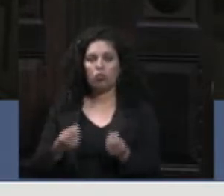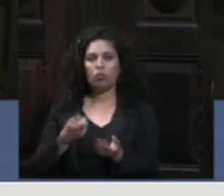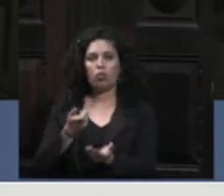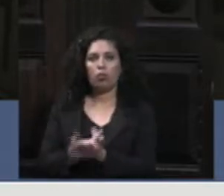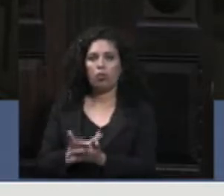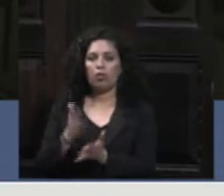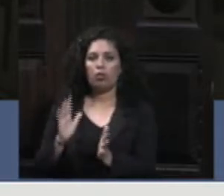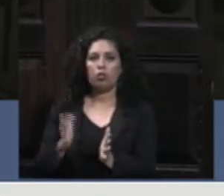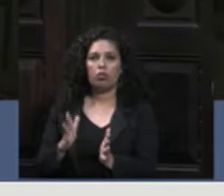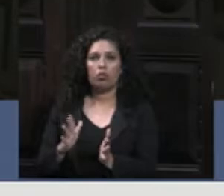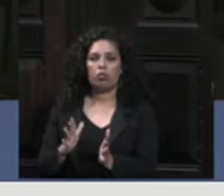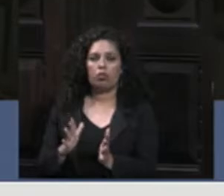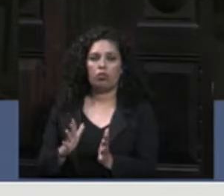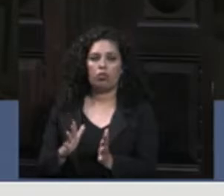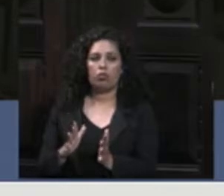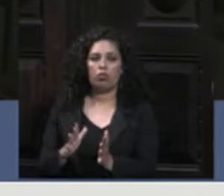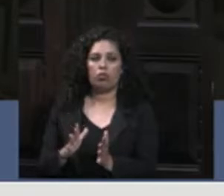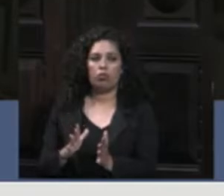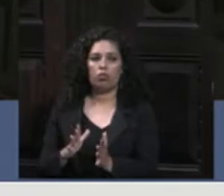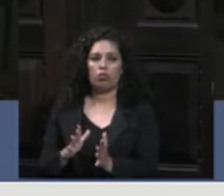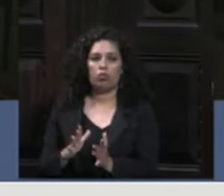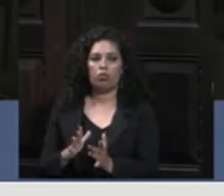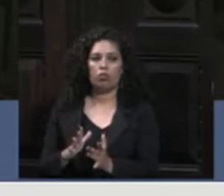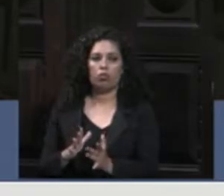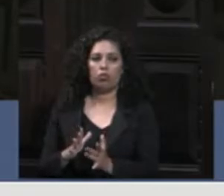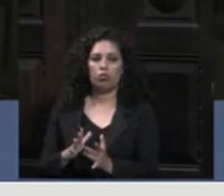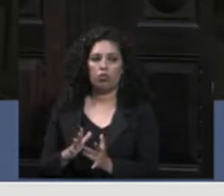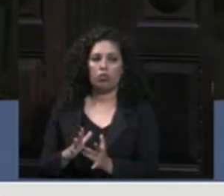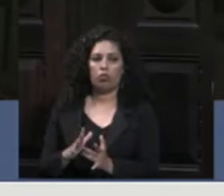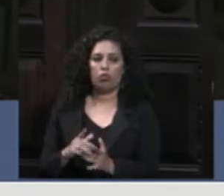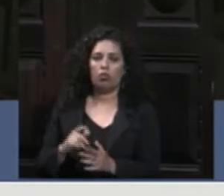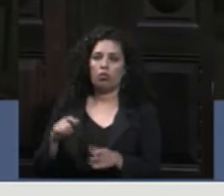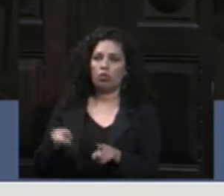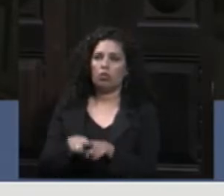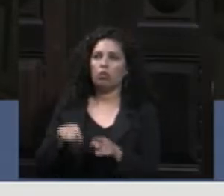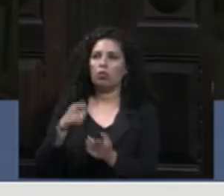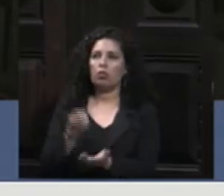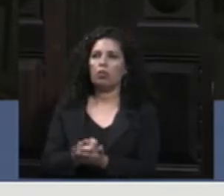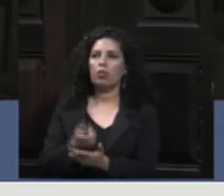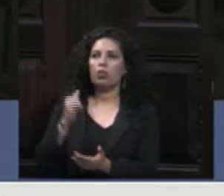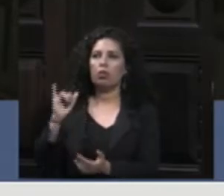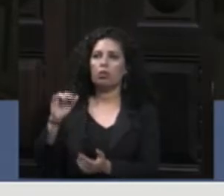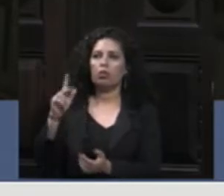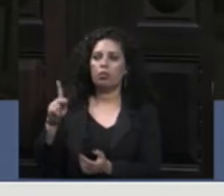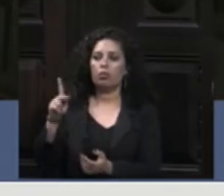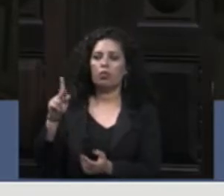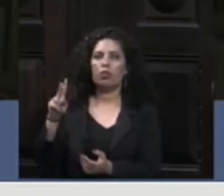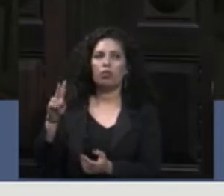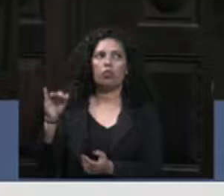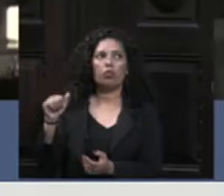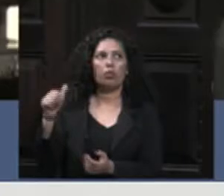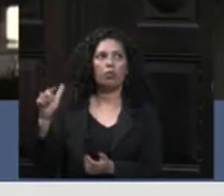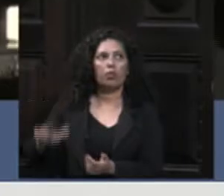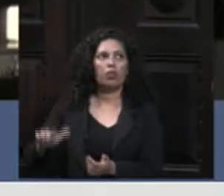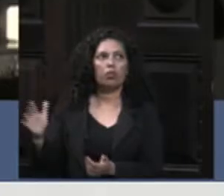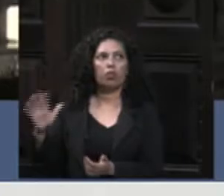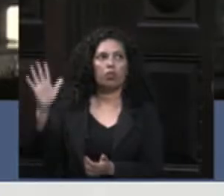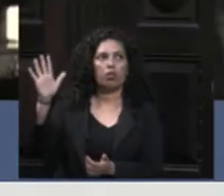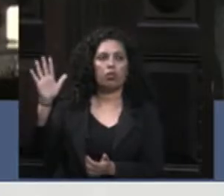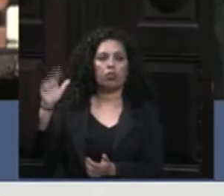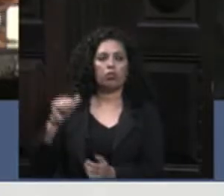que passou pela praça de pedágio e acumula o IPVA mais caro do Brasil. Obrigado, senhor presidente. Pela ordem, senhor